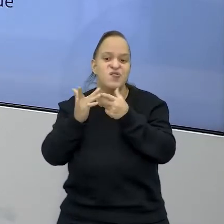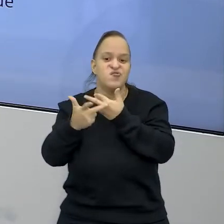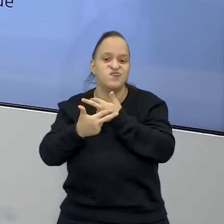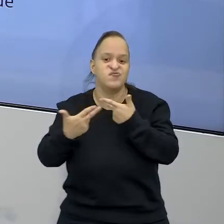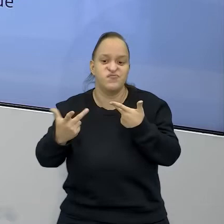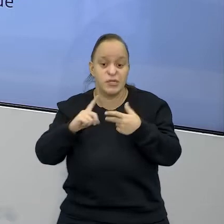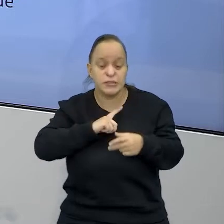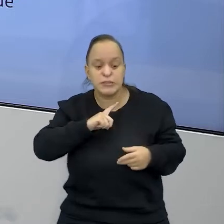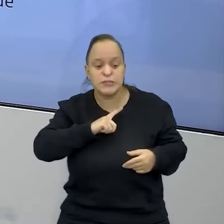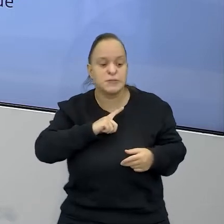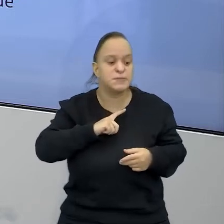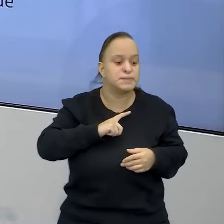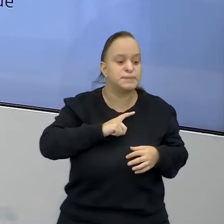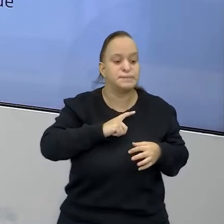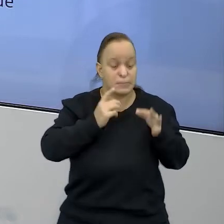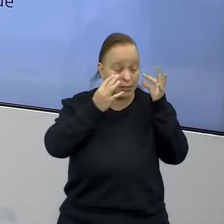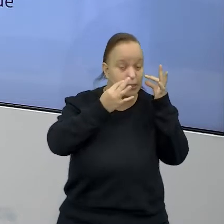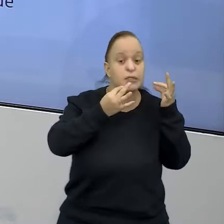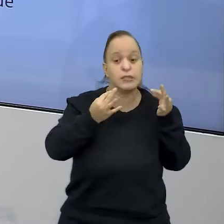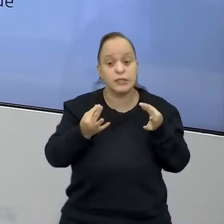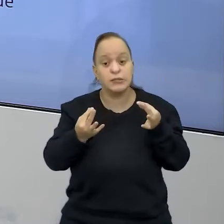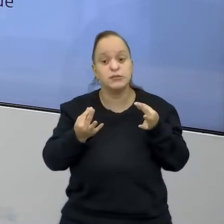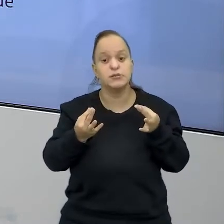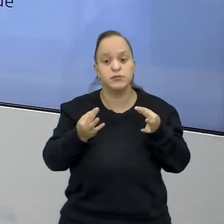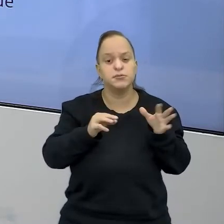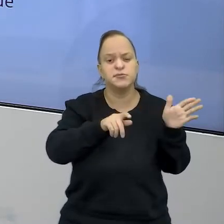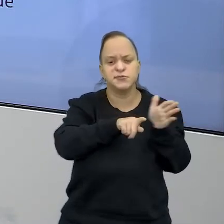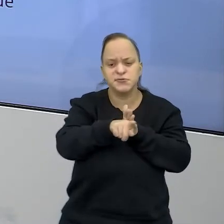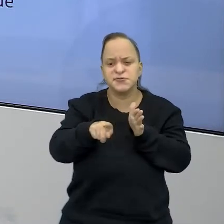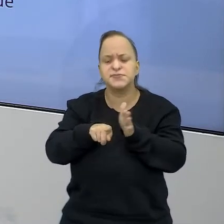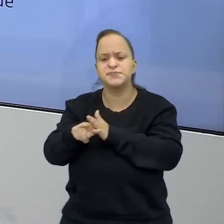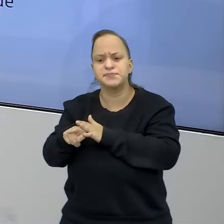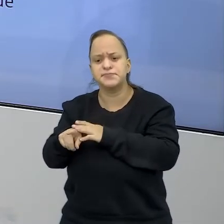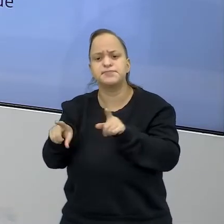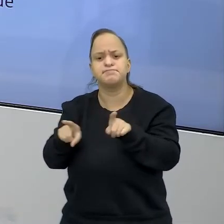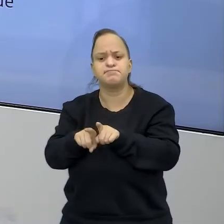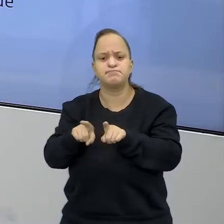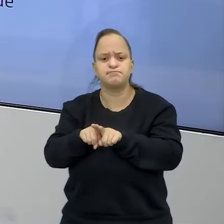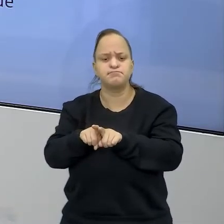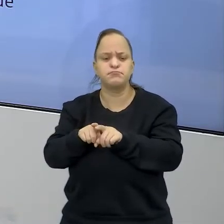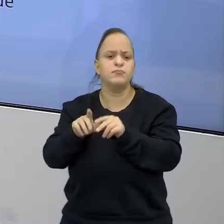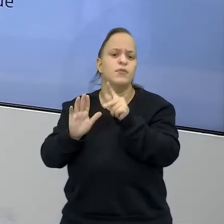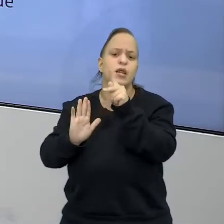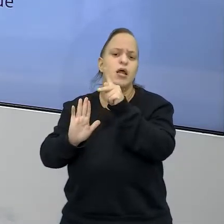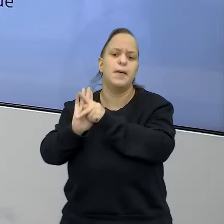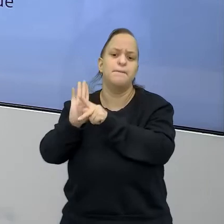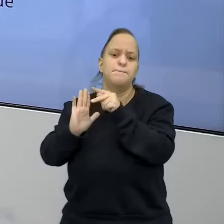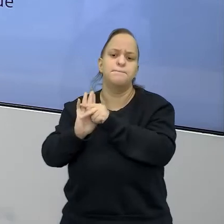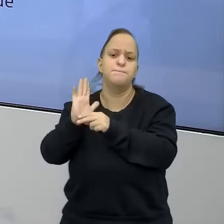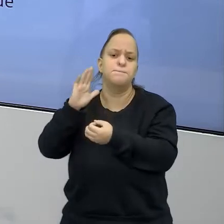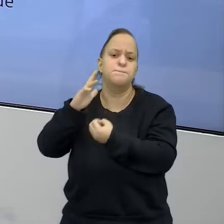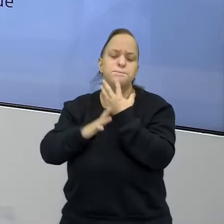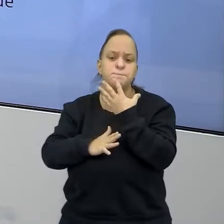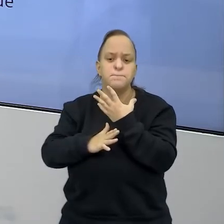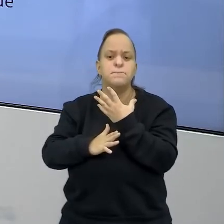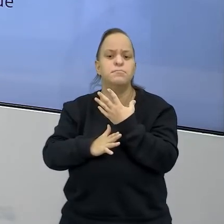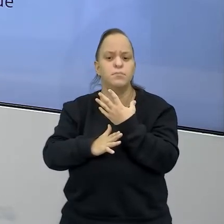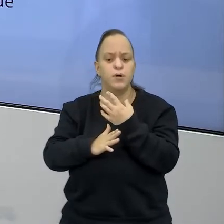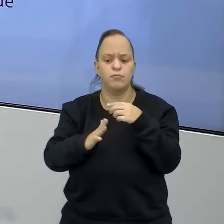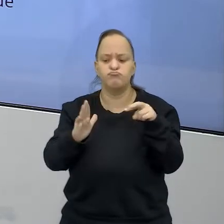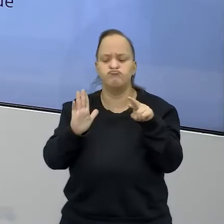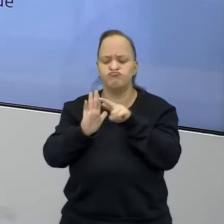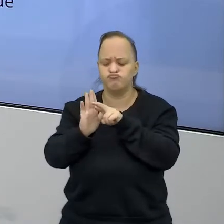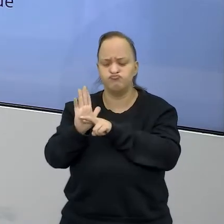E os modelos de construções que você pode fazer, você encontra no Código de Obras e Edificações, tudo